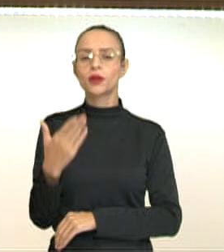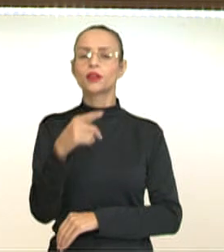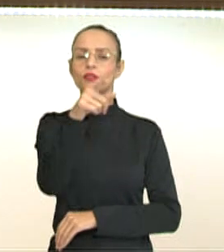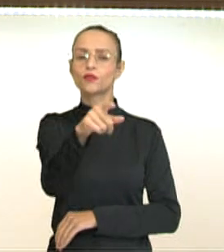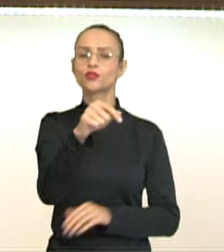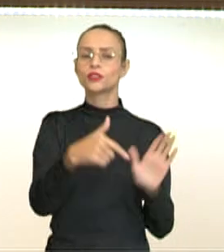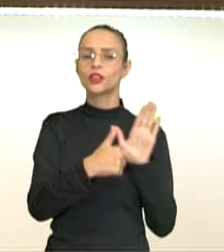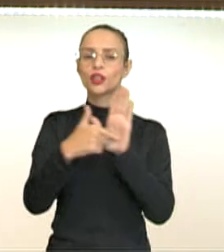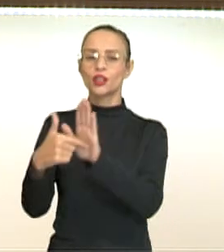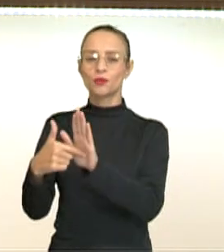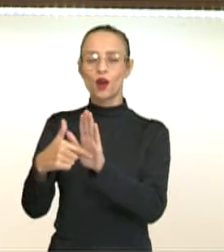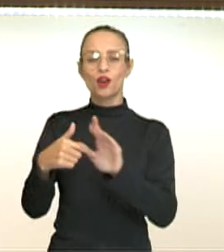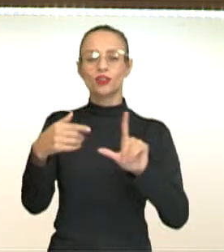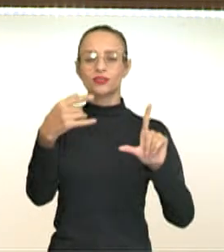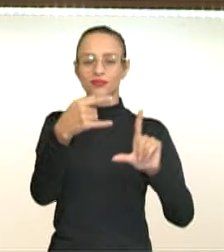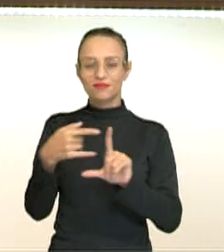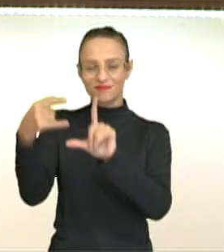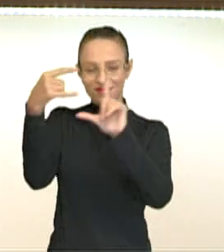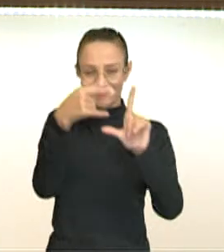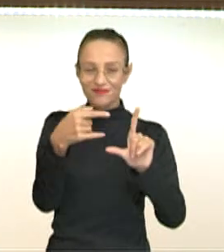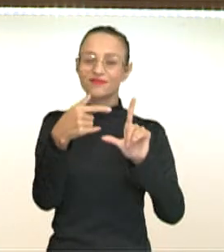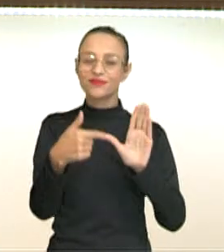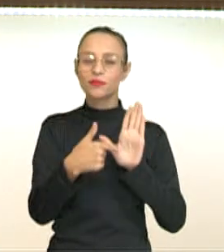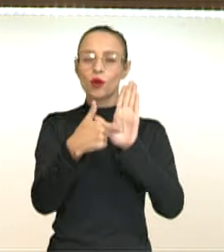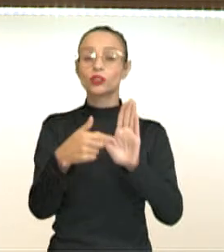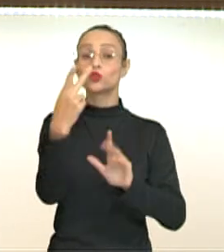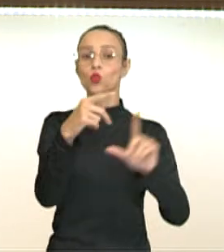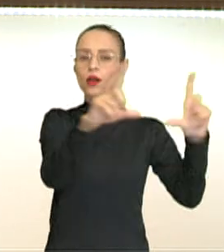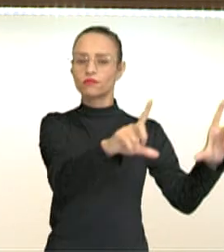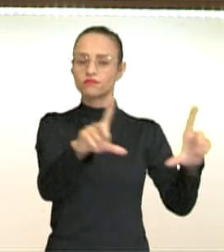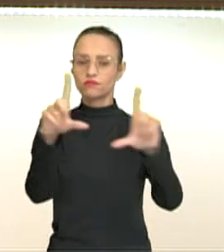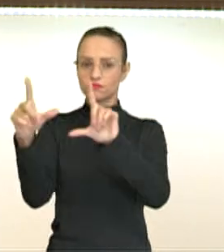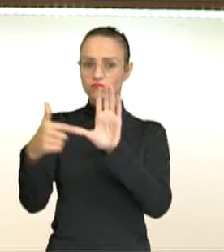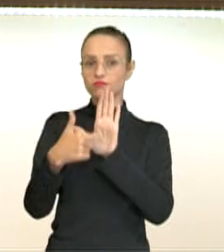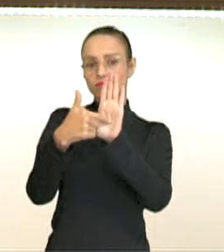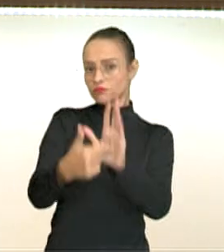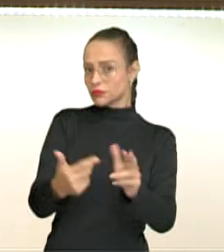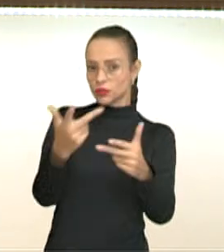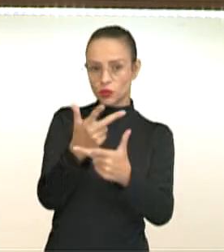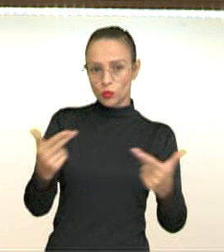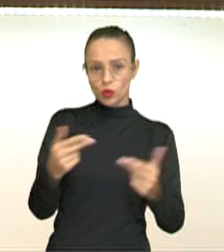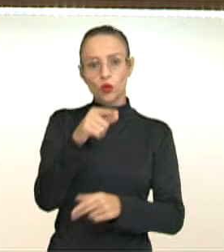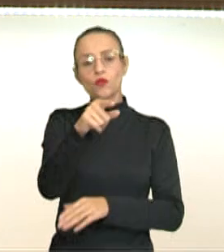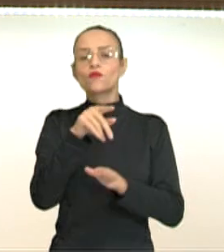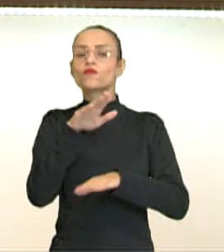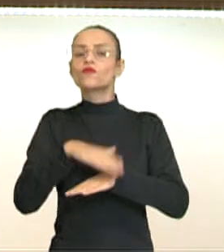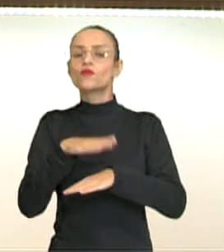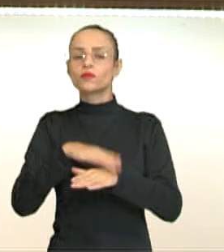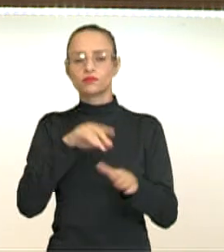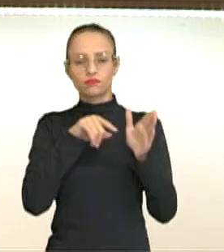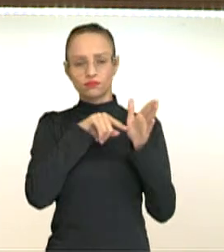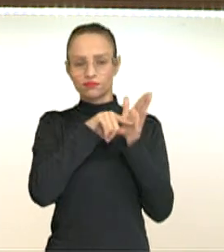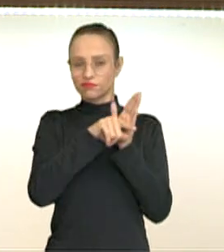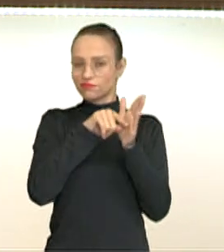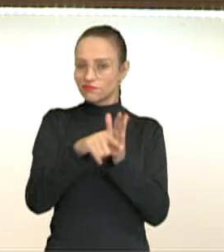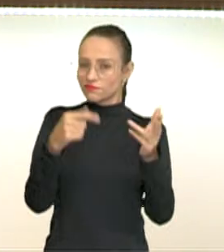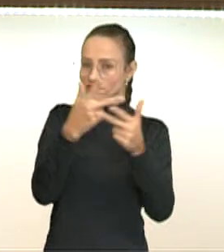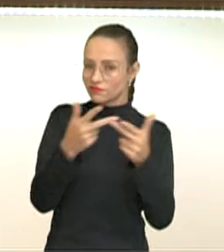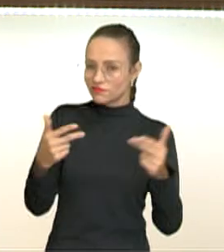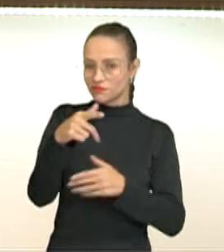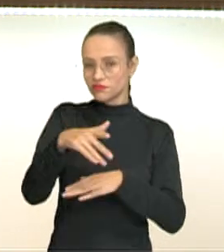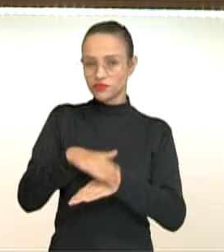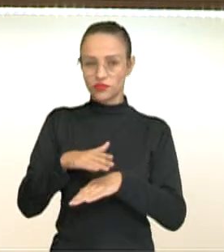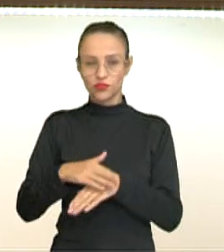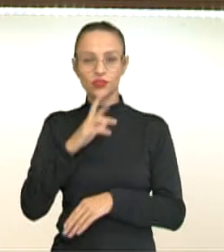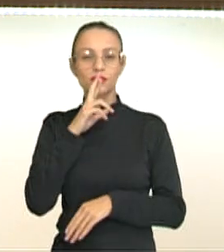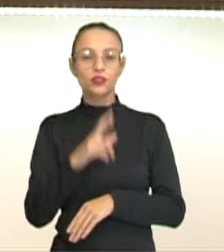sua tela no Meet, apresente daí algo que você pesquisou, que você